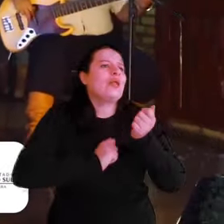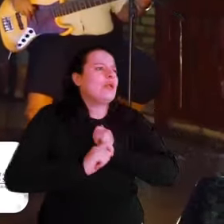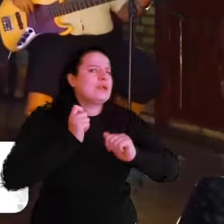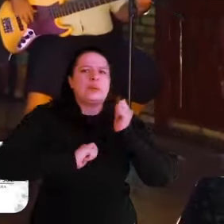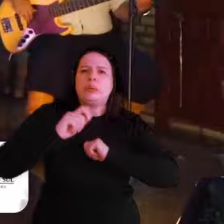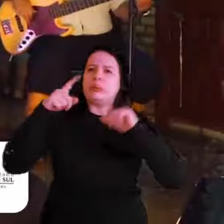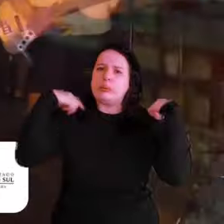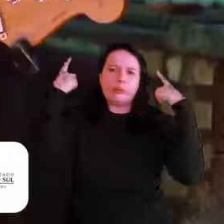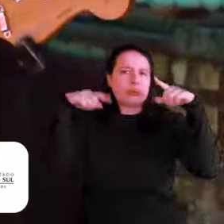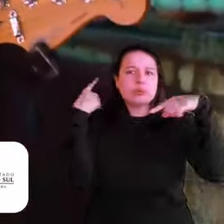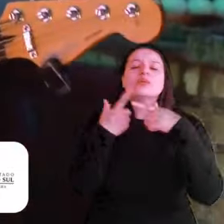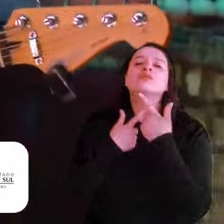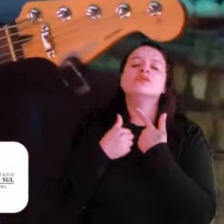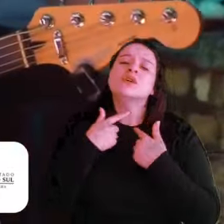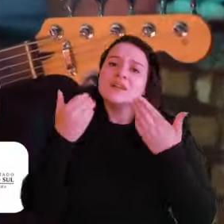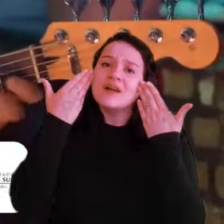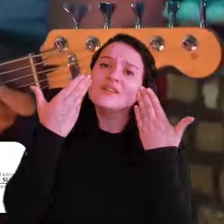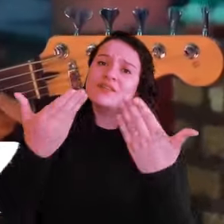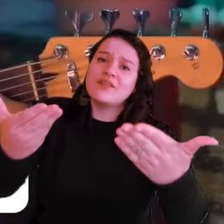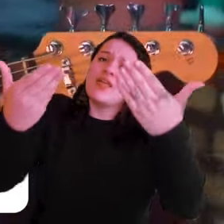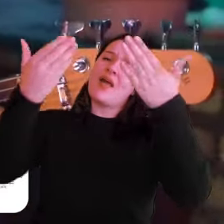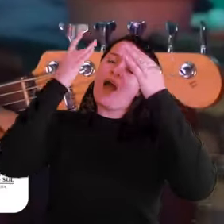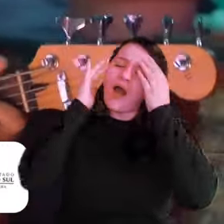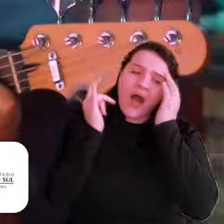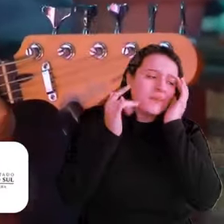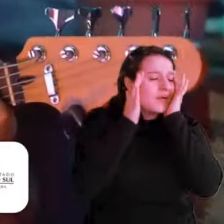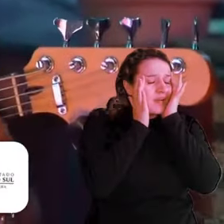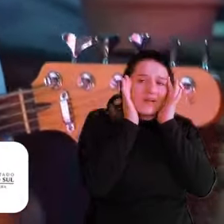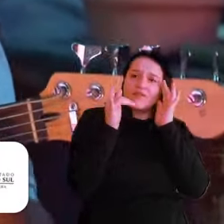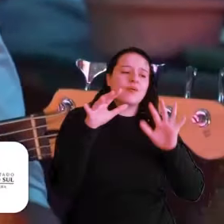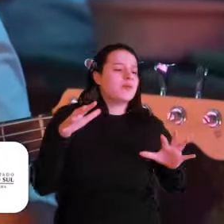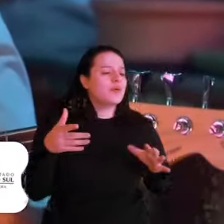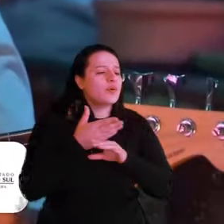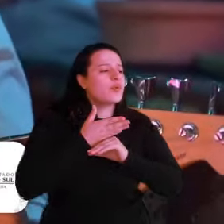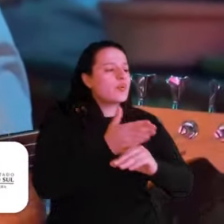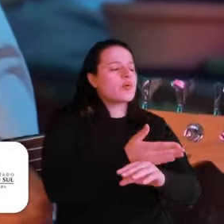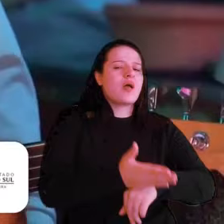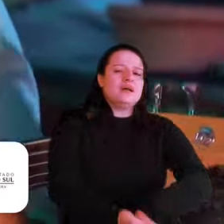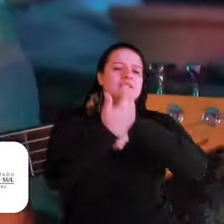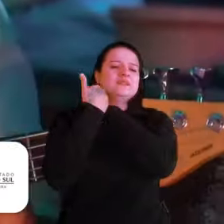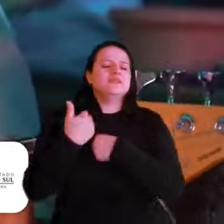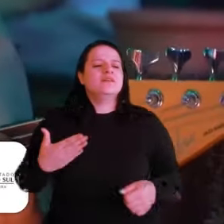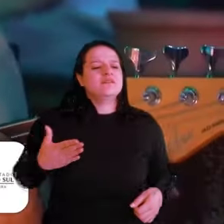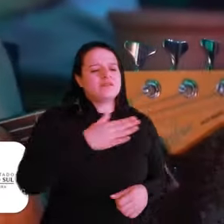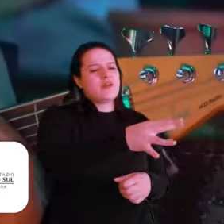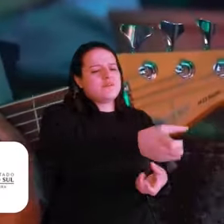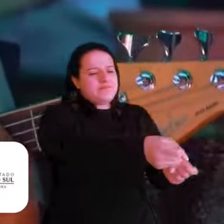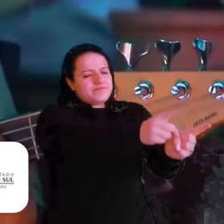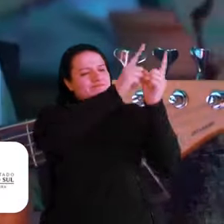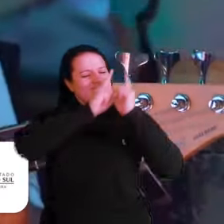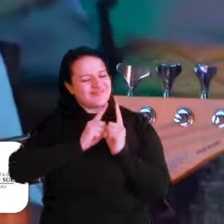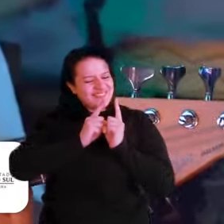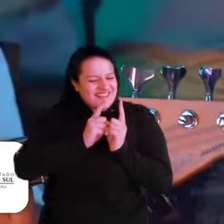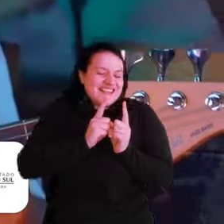essa ansiedade, me deixa maluco querendo te ver. Amanhã mesmo eu vou te buscar, vou sair bem cedinho, te trazer